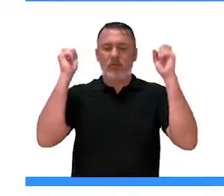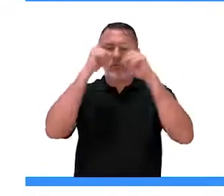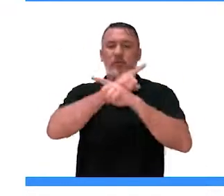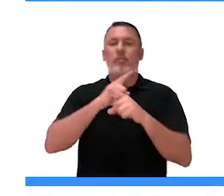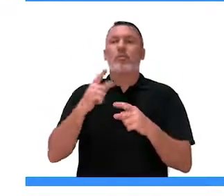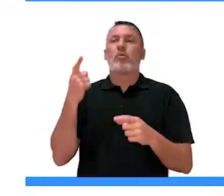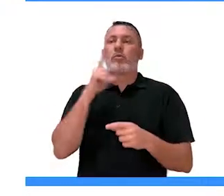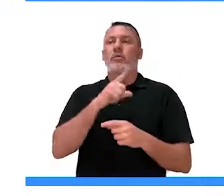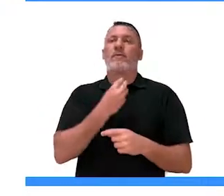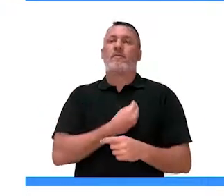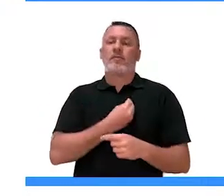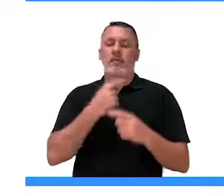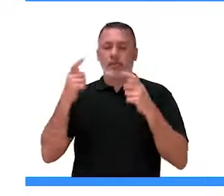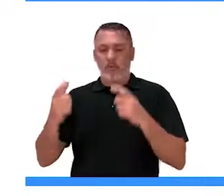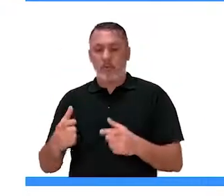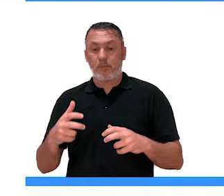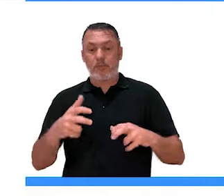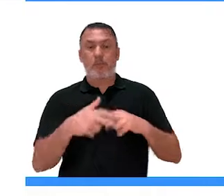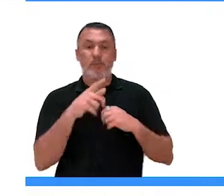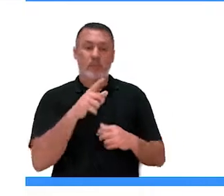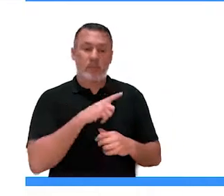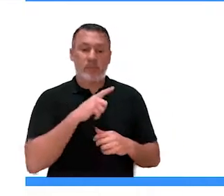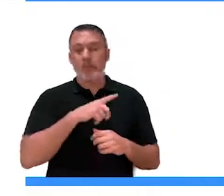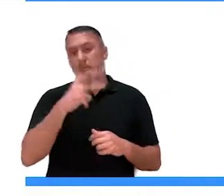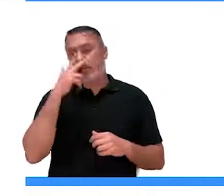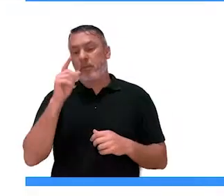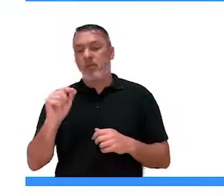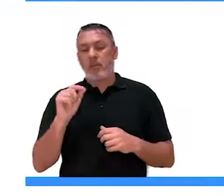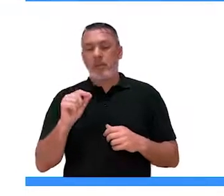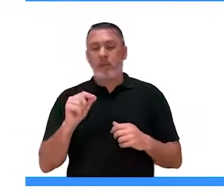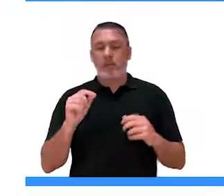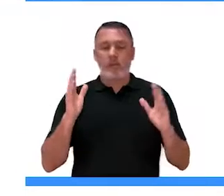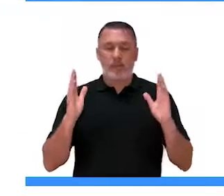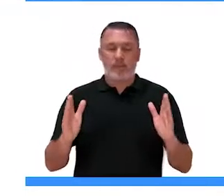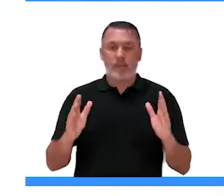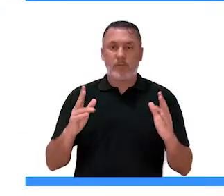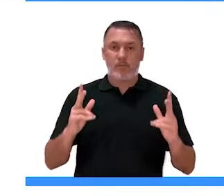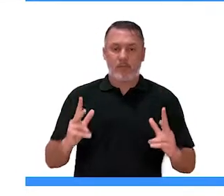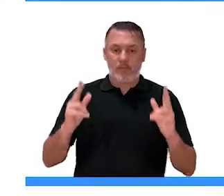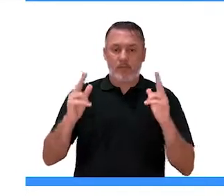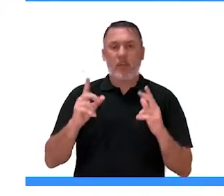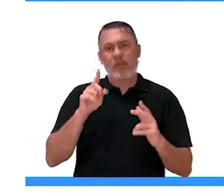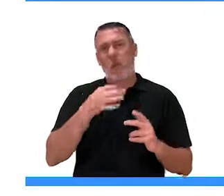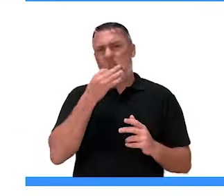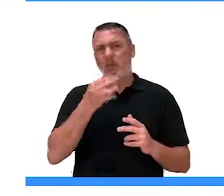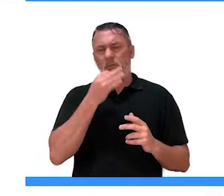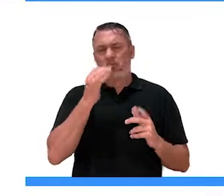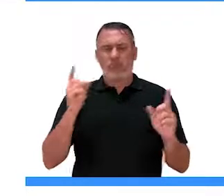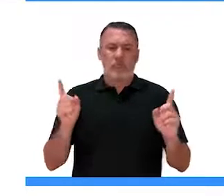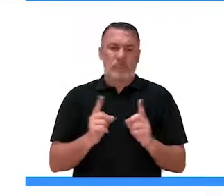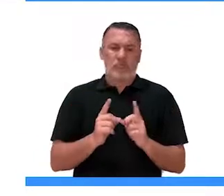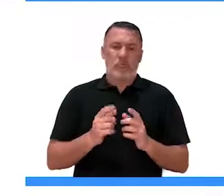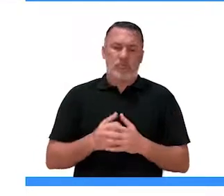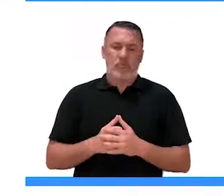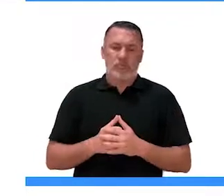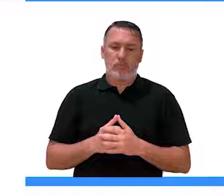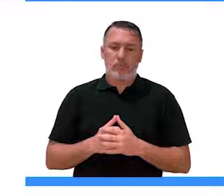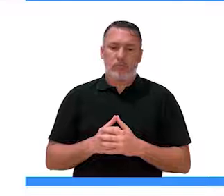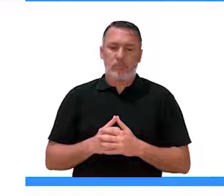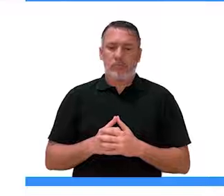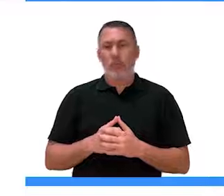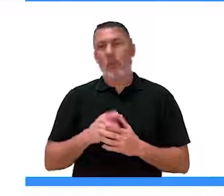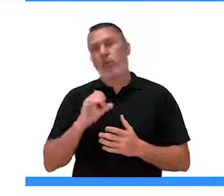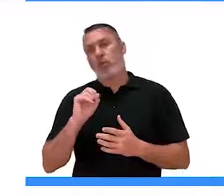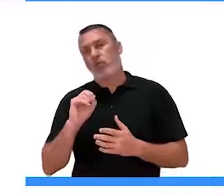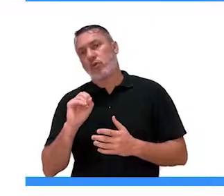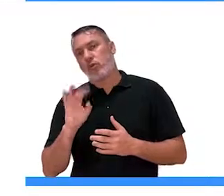a adoção desses estilos de vida. Então aí a gente tem, me parece que um trecho, um artigo de opinião,